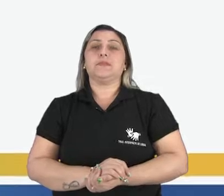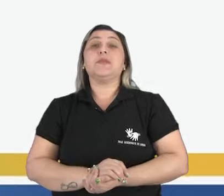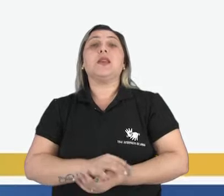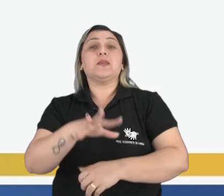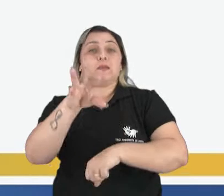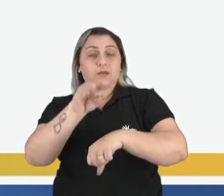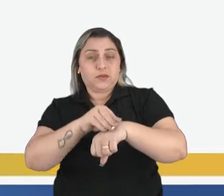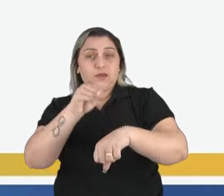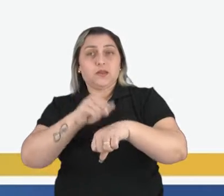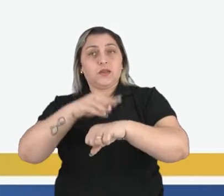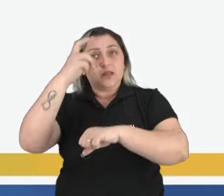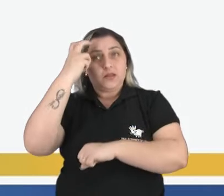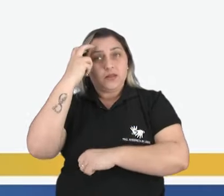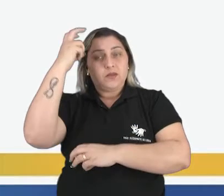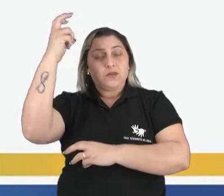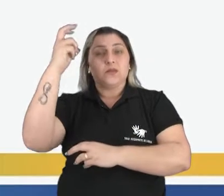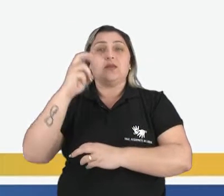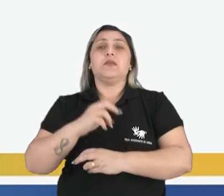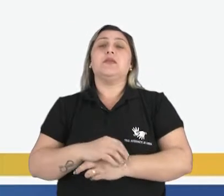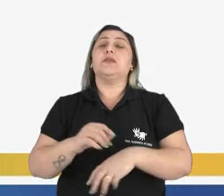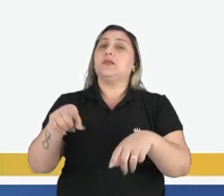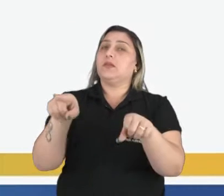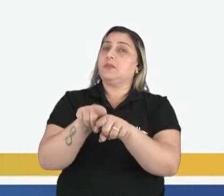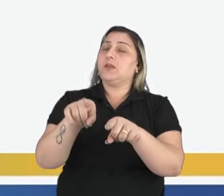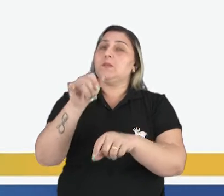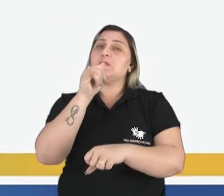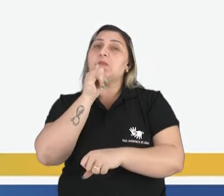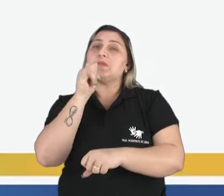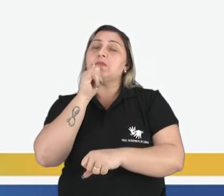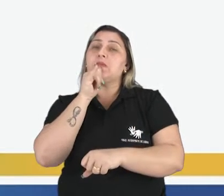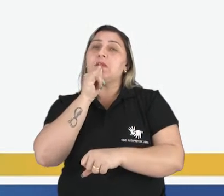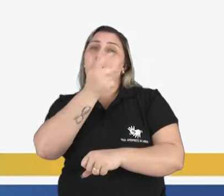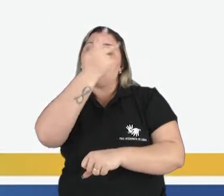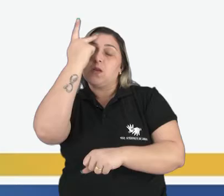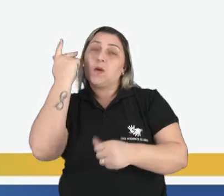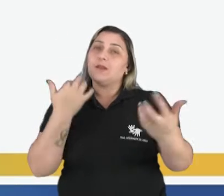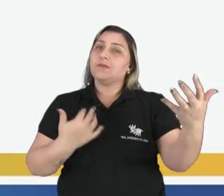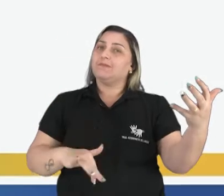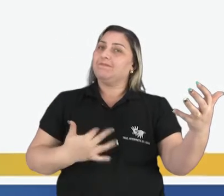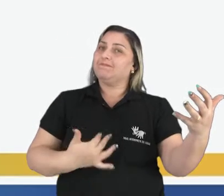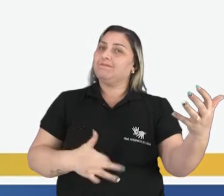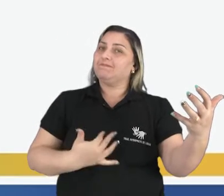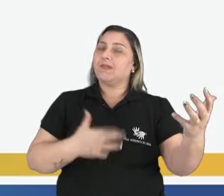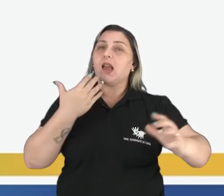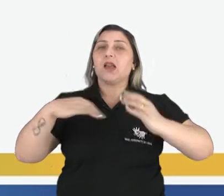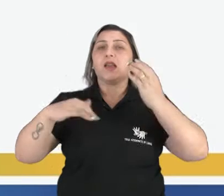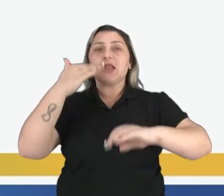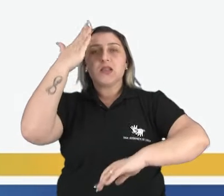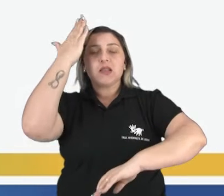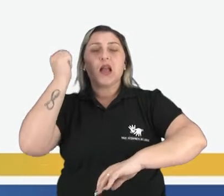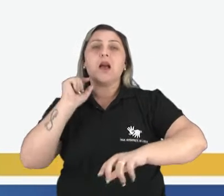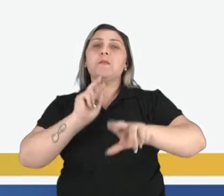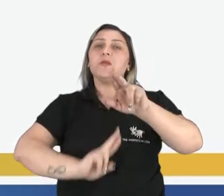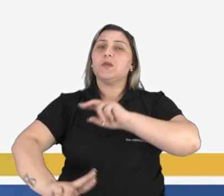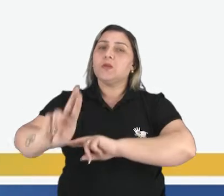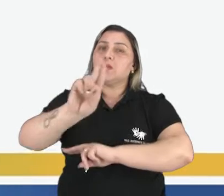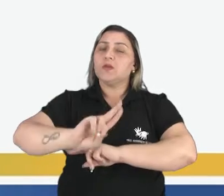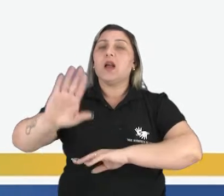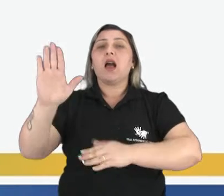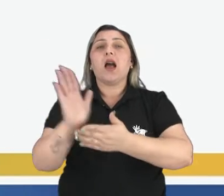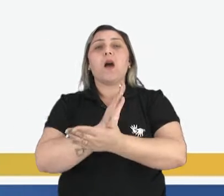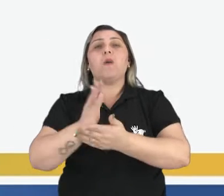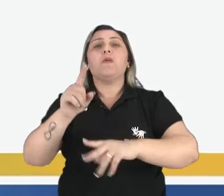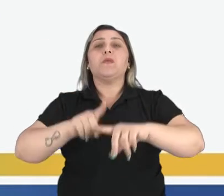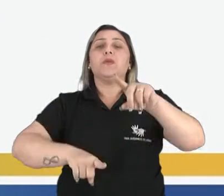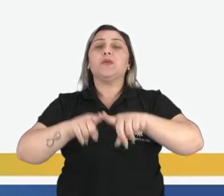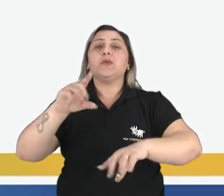Nesse conhecimento intelectual aí está intrínseco, por exemplo, um músico, né? A pessoa que sabe utilizar determinados tipos